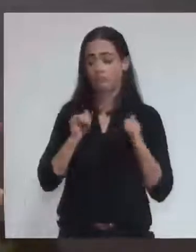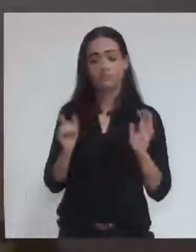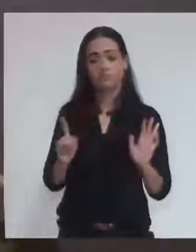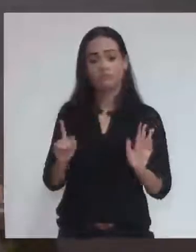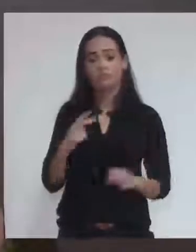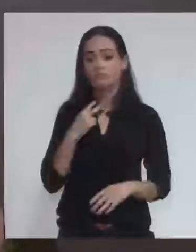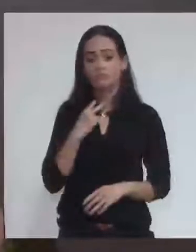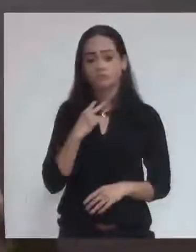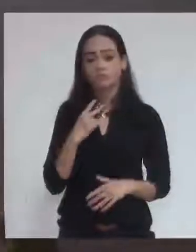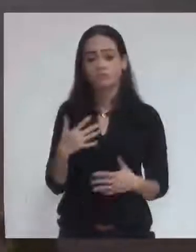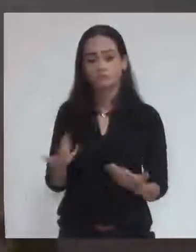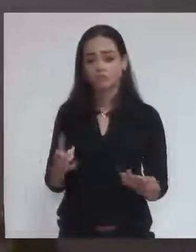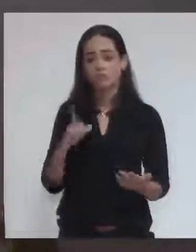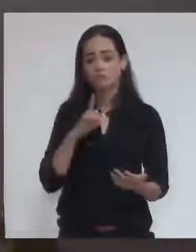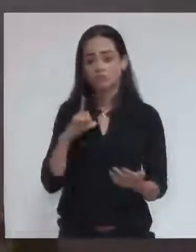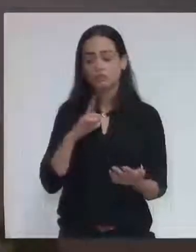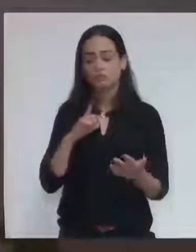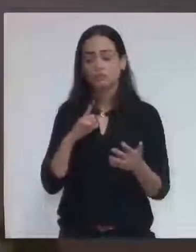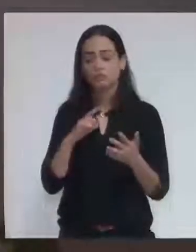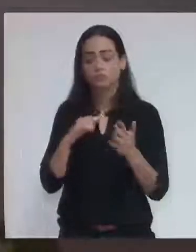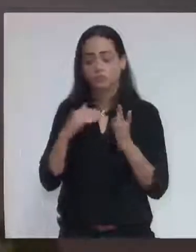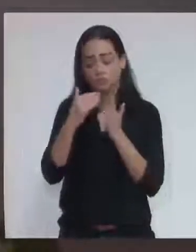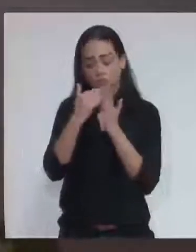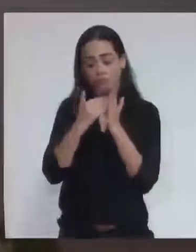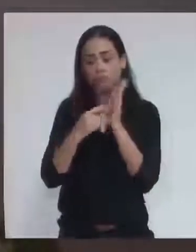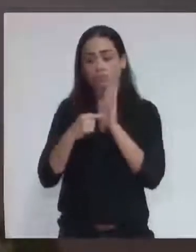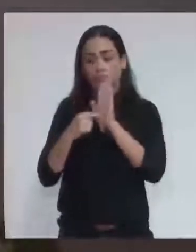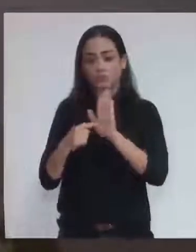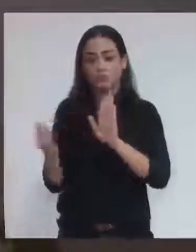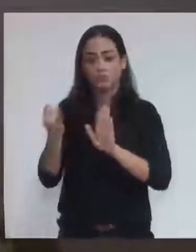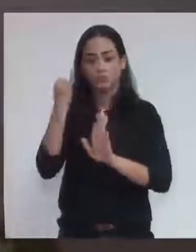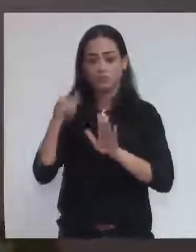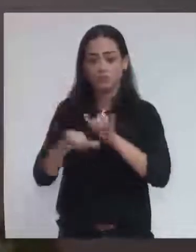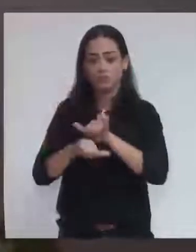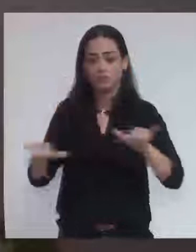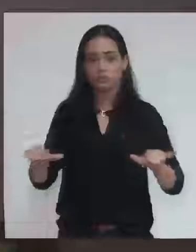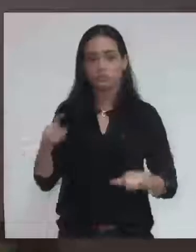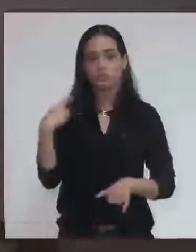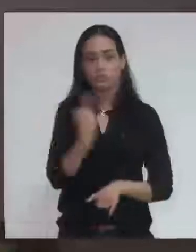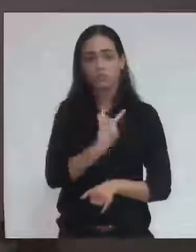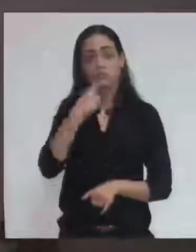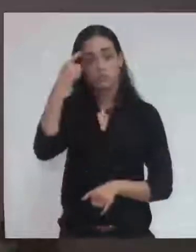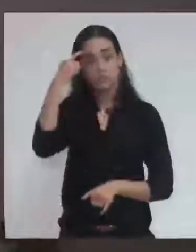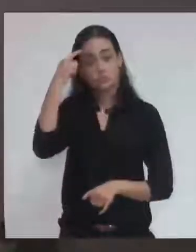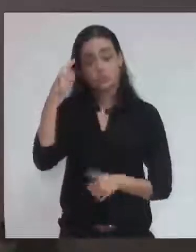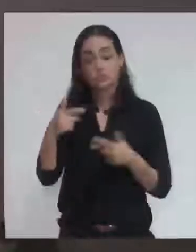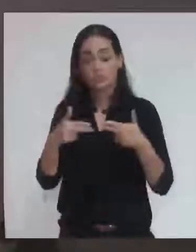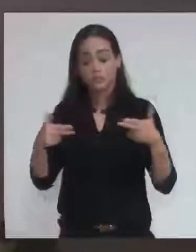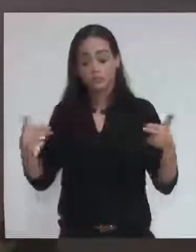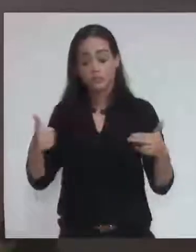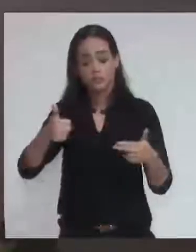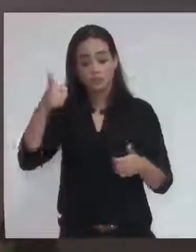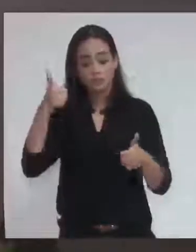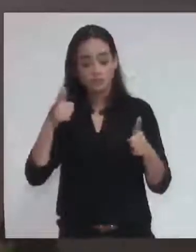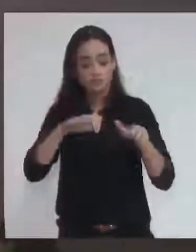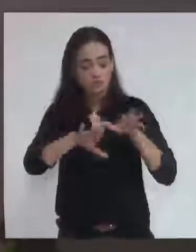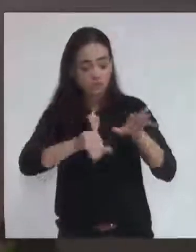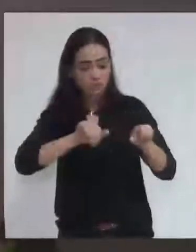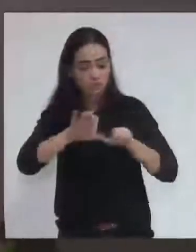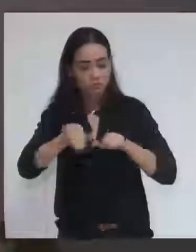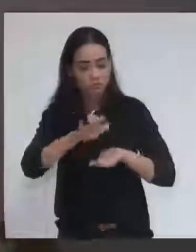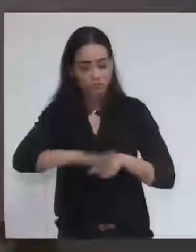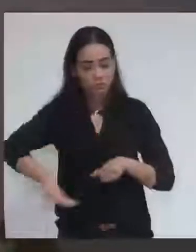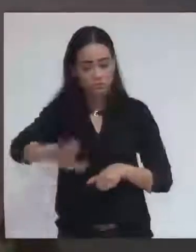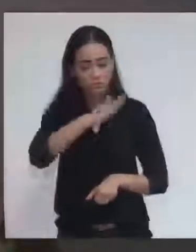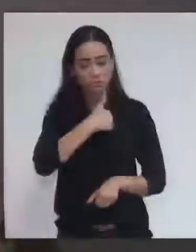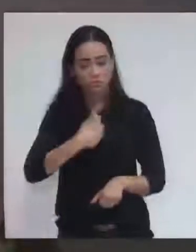gente tem que sempre destacar. É importantíssimo, está mais do que na hora, a gente pegar as coisas boas do setor público, e aí eu